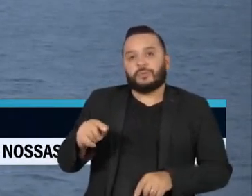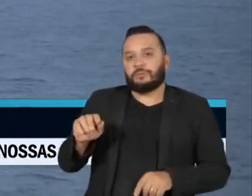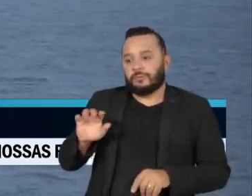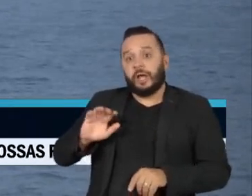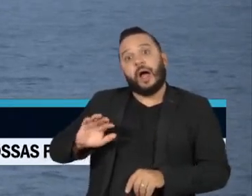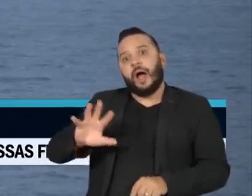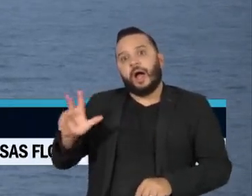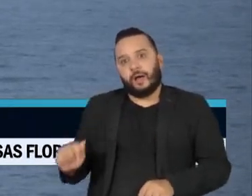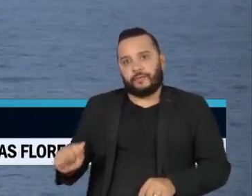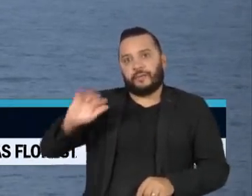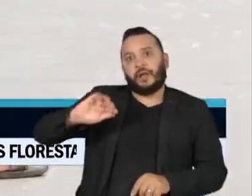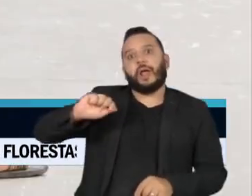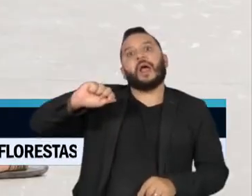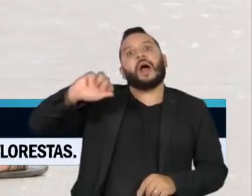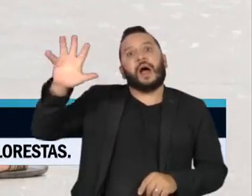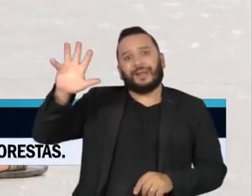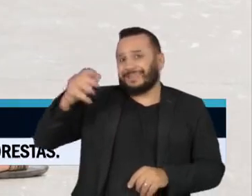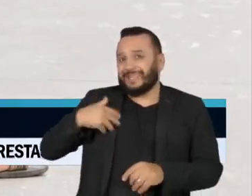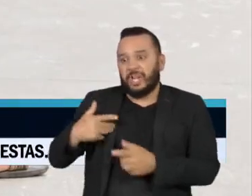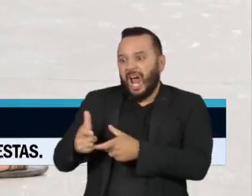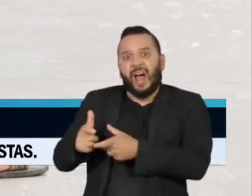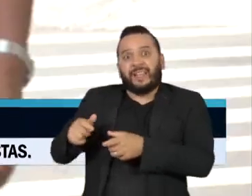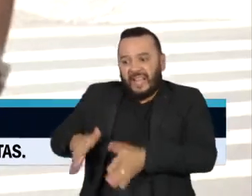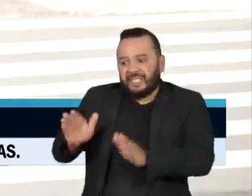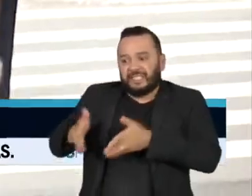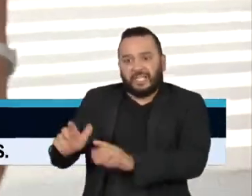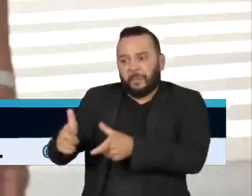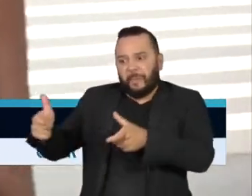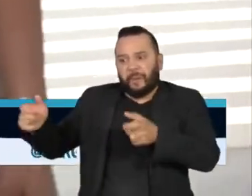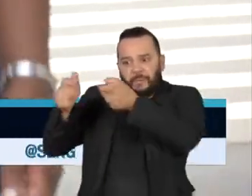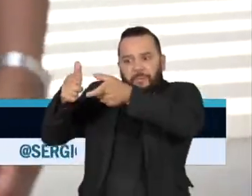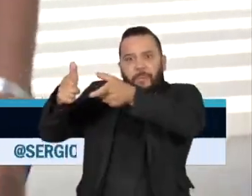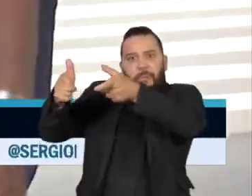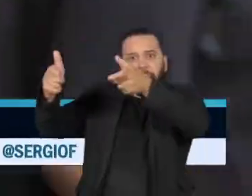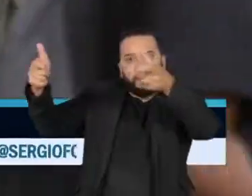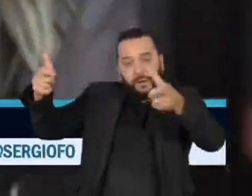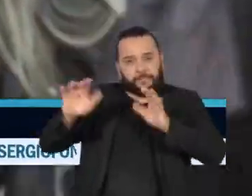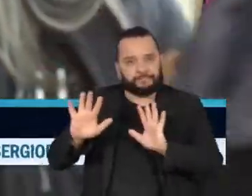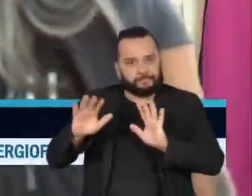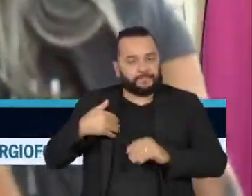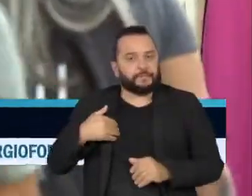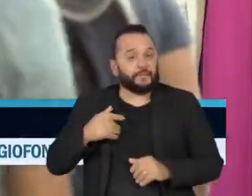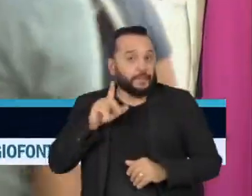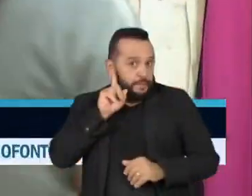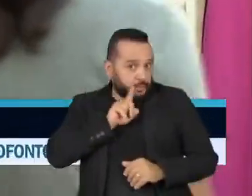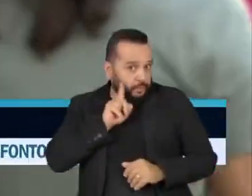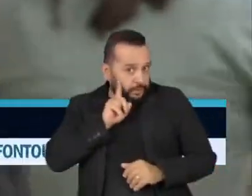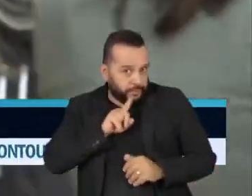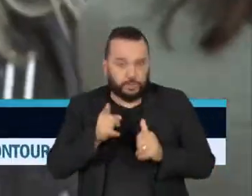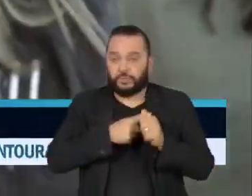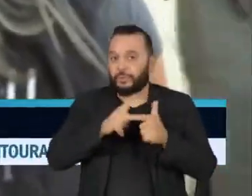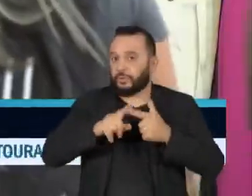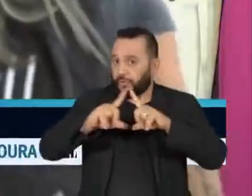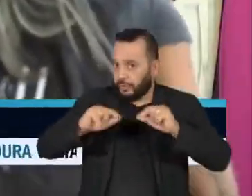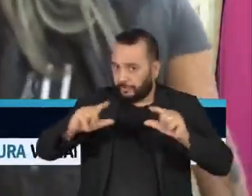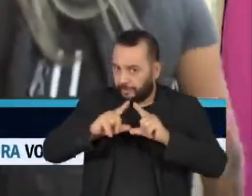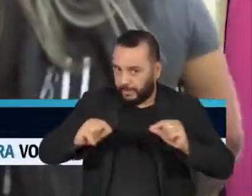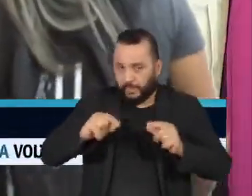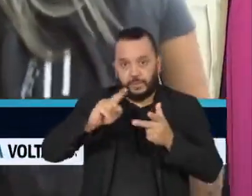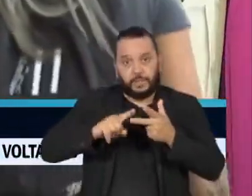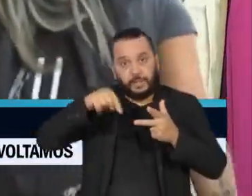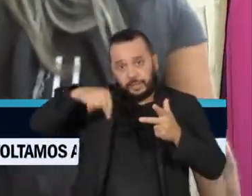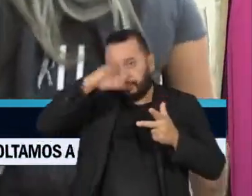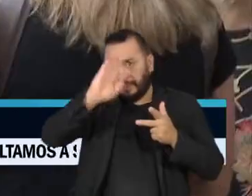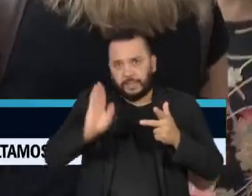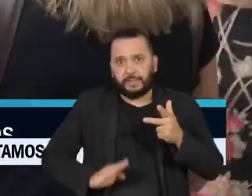taxas de fecundidade do mundo: Estados Unidos, Japão e até mesmo o Brasil, onde a maioria da população é